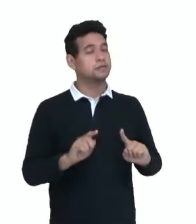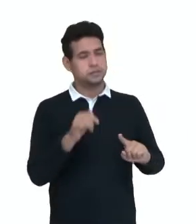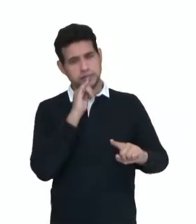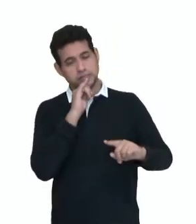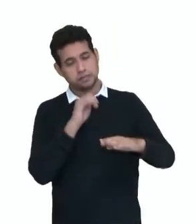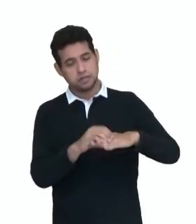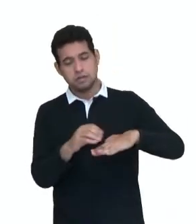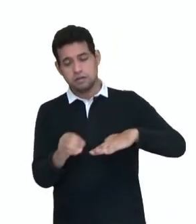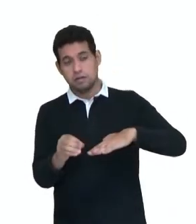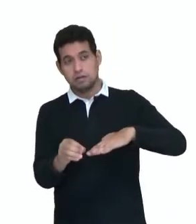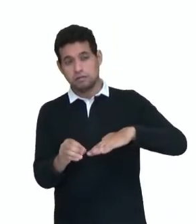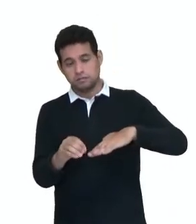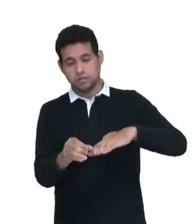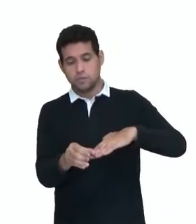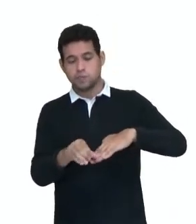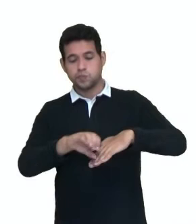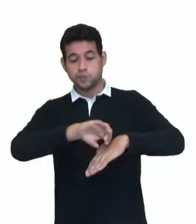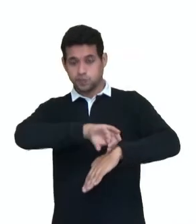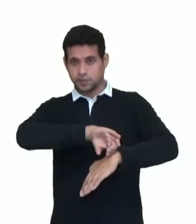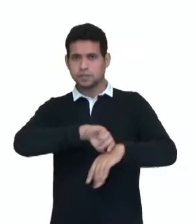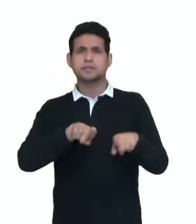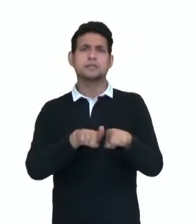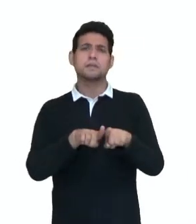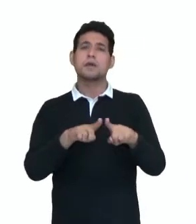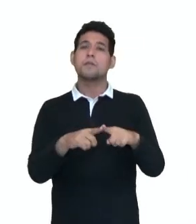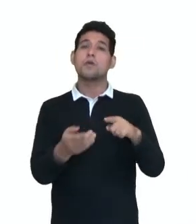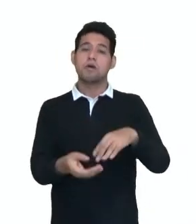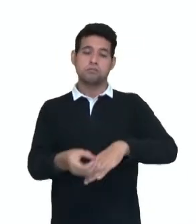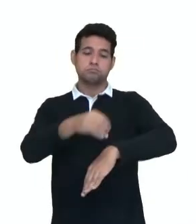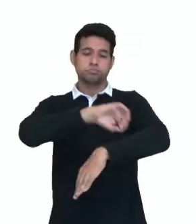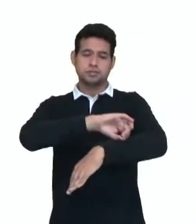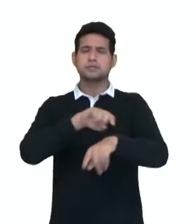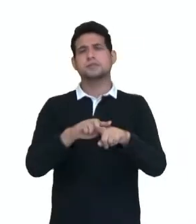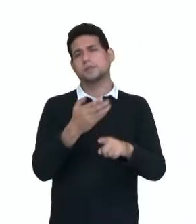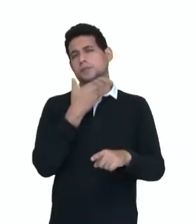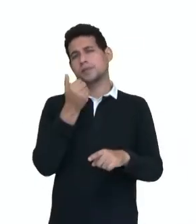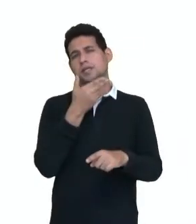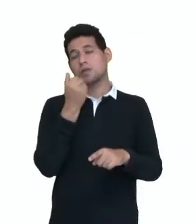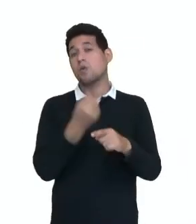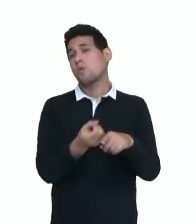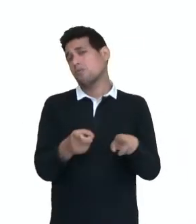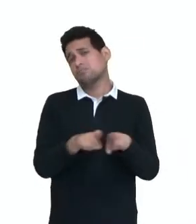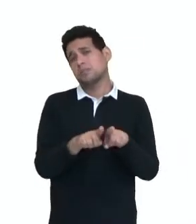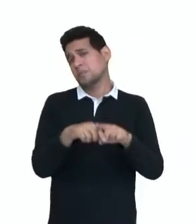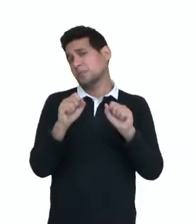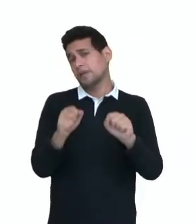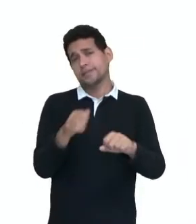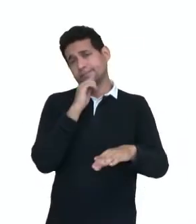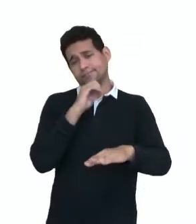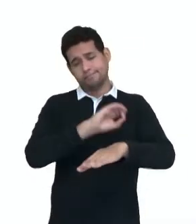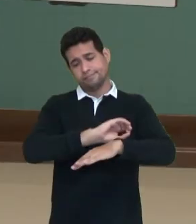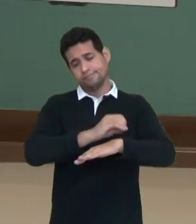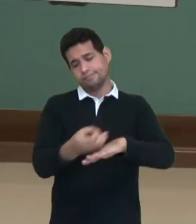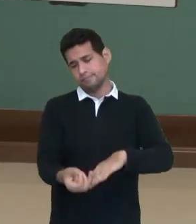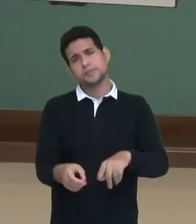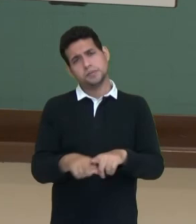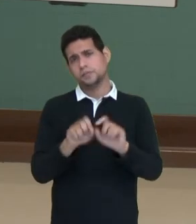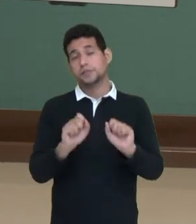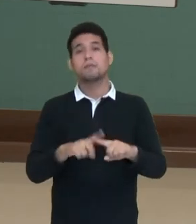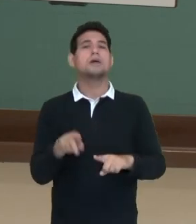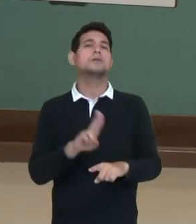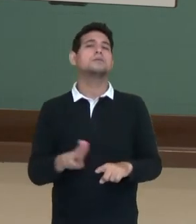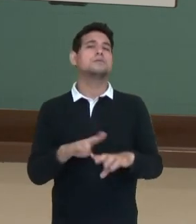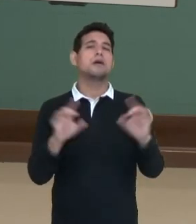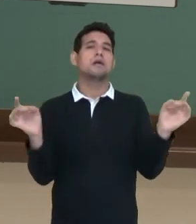no caso aqui o barril, né, se for subindo, para um lugar mais alto, ou vice-versa também, né, para descer o barril. Ao ser